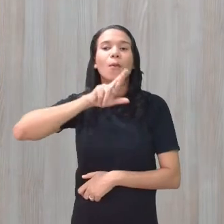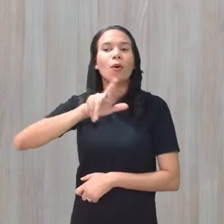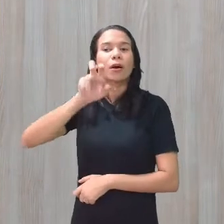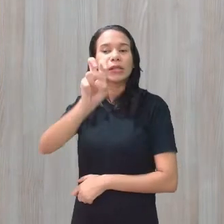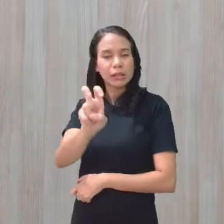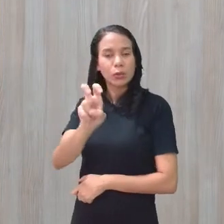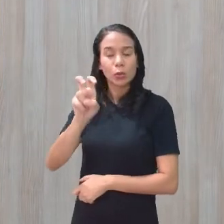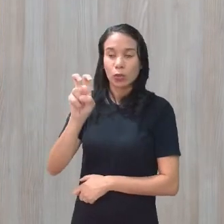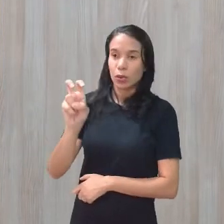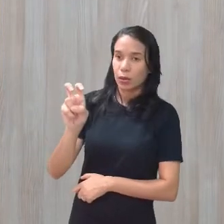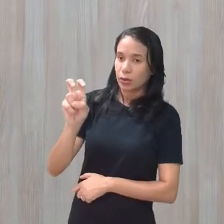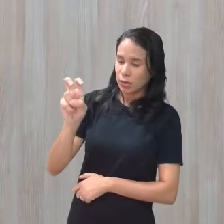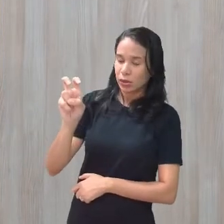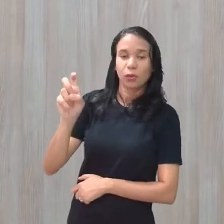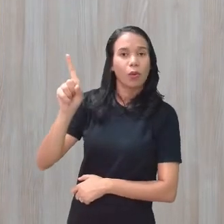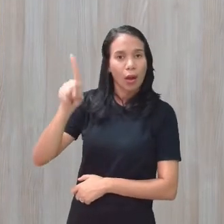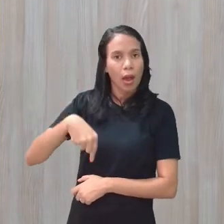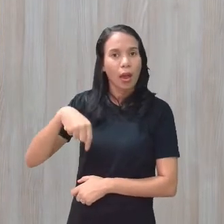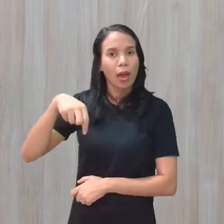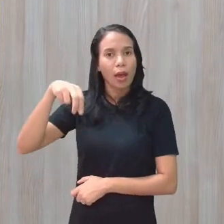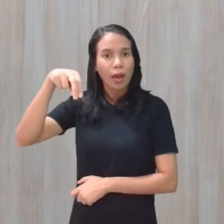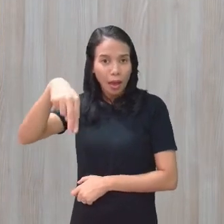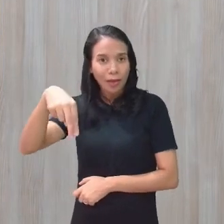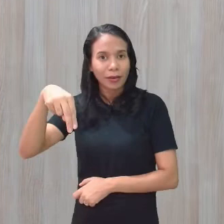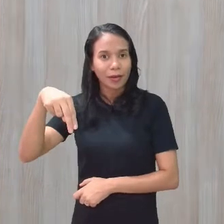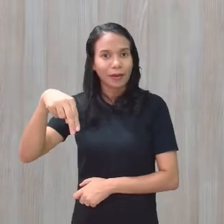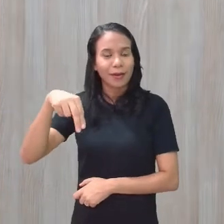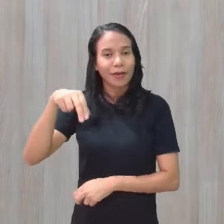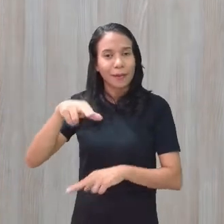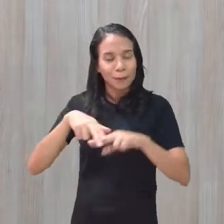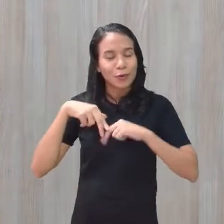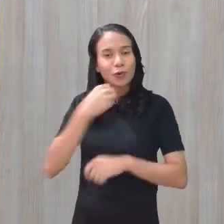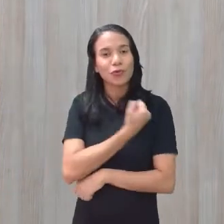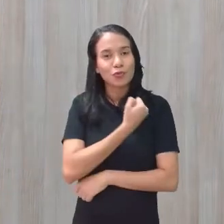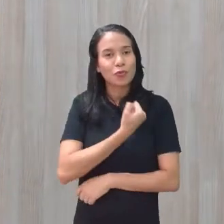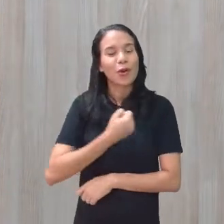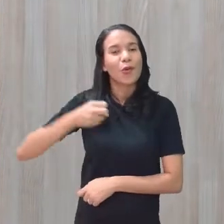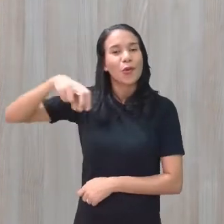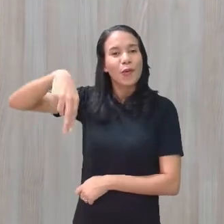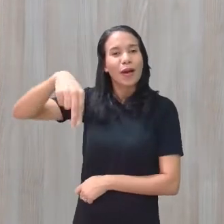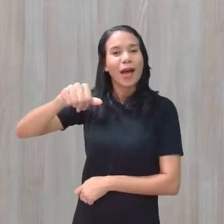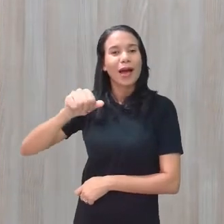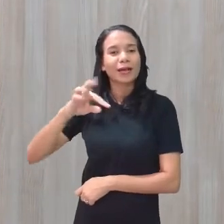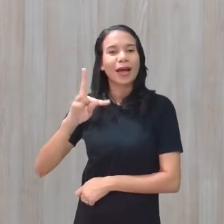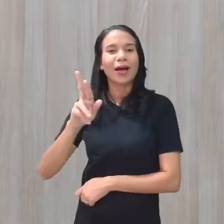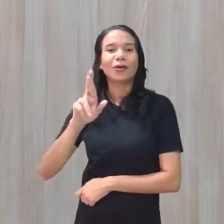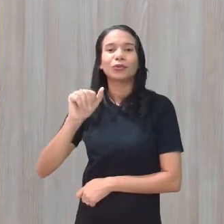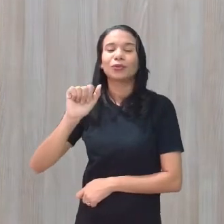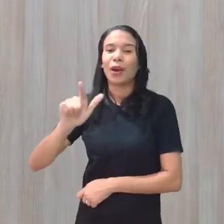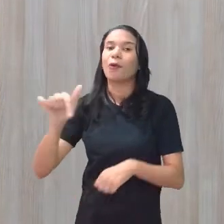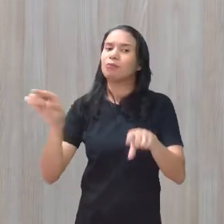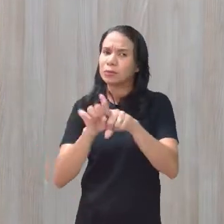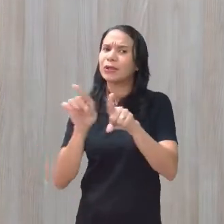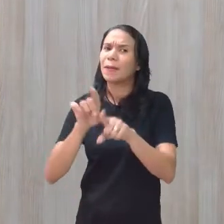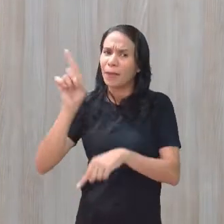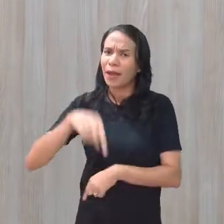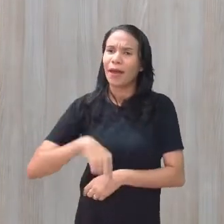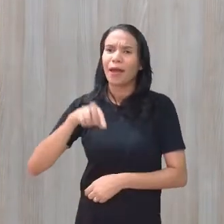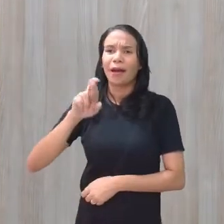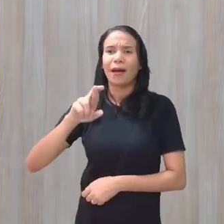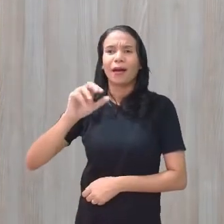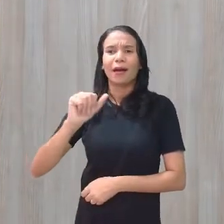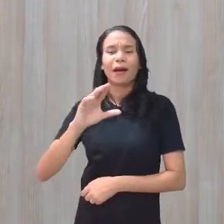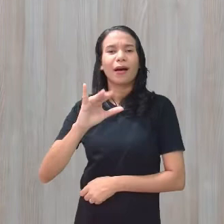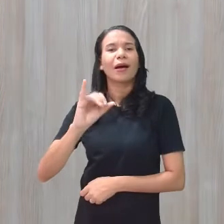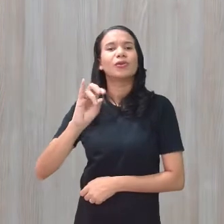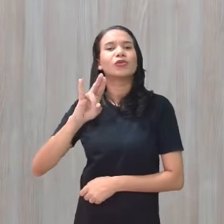5. 5 não é um número natural? Então, o número natural também é um número racional, porque eu posso